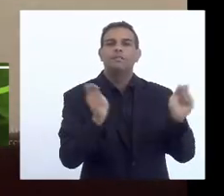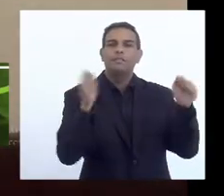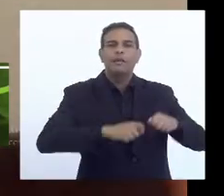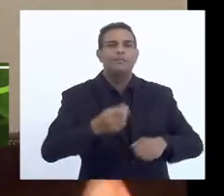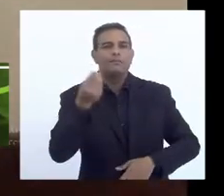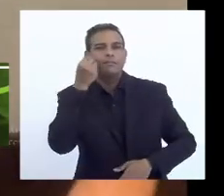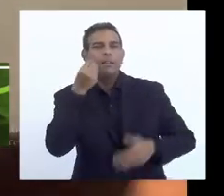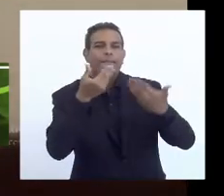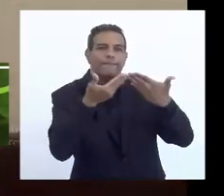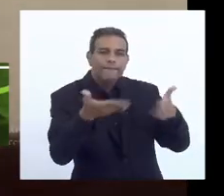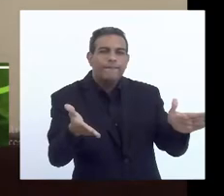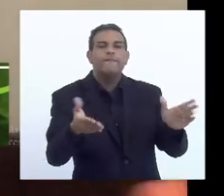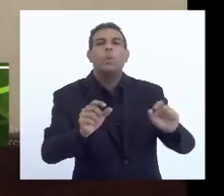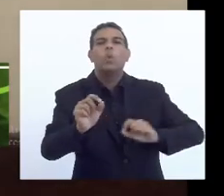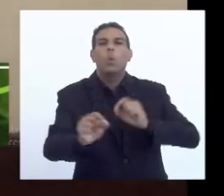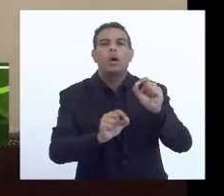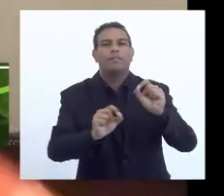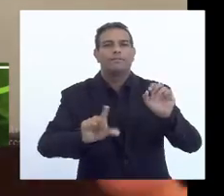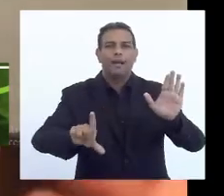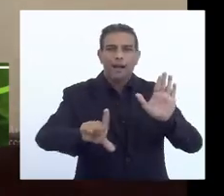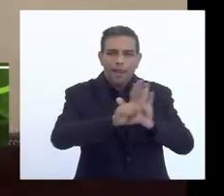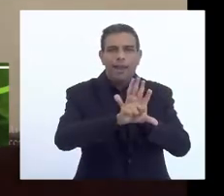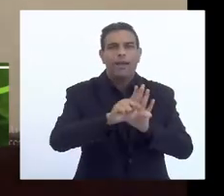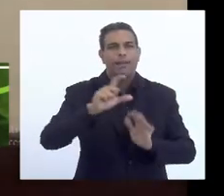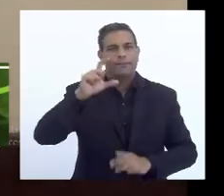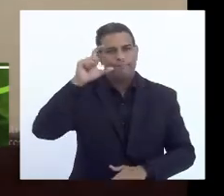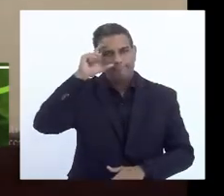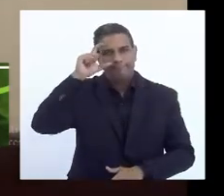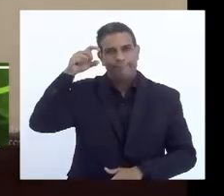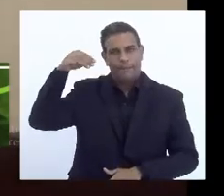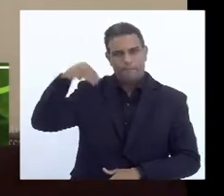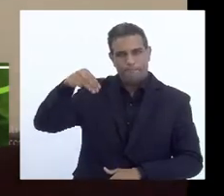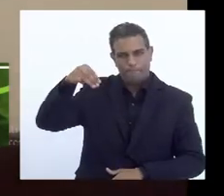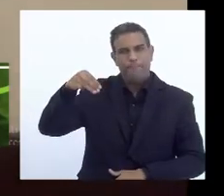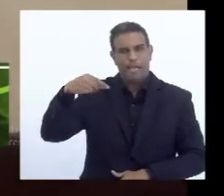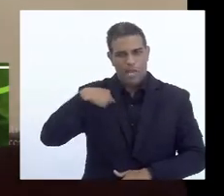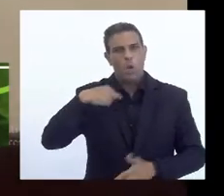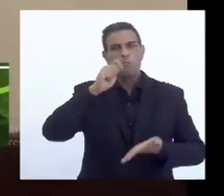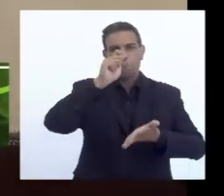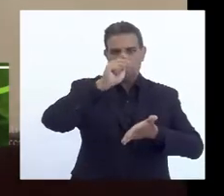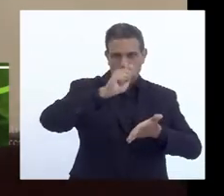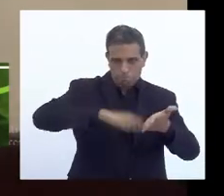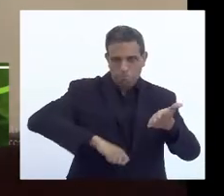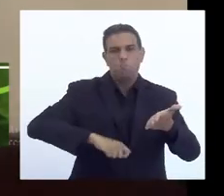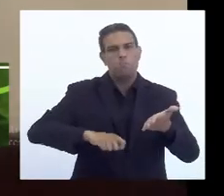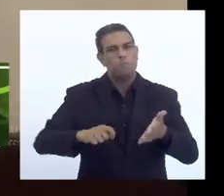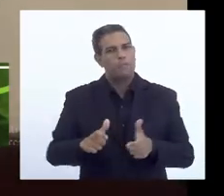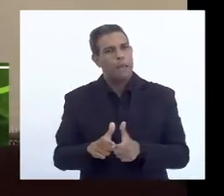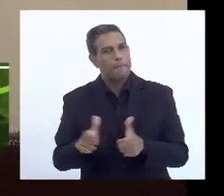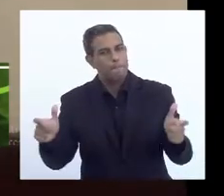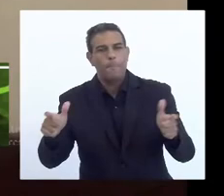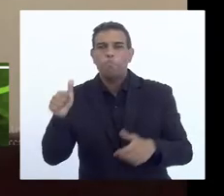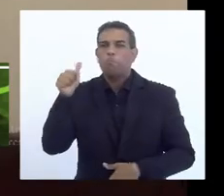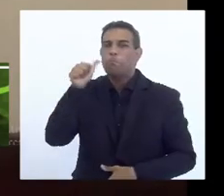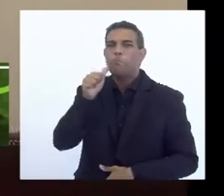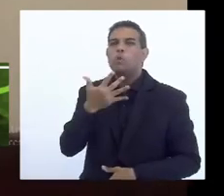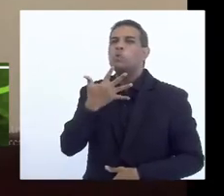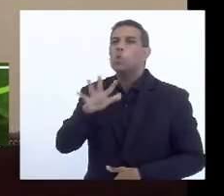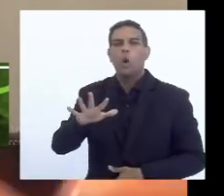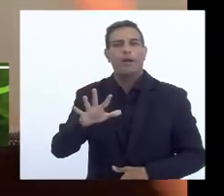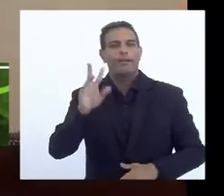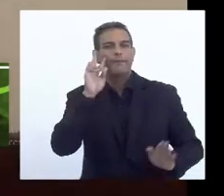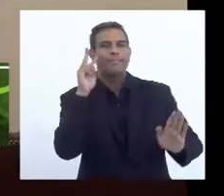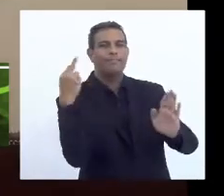tentando ampliar na Lei Maria da Penha. Essa lei, eu fui relatora dela, e eu considero que muita gente não conhece o seu inteiro teor,